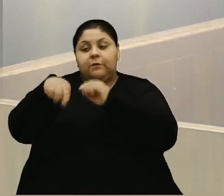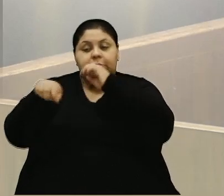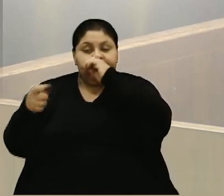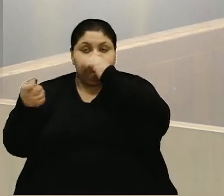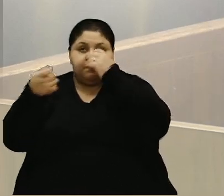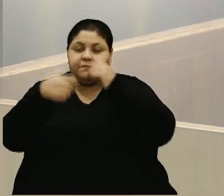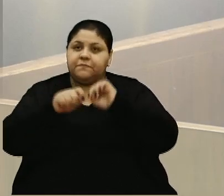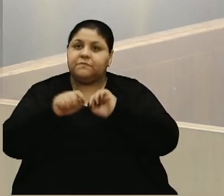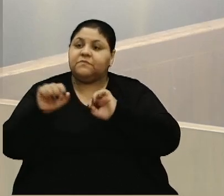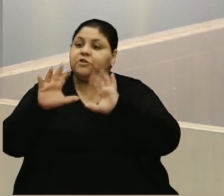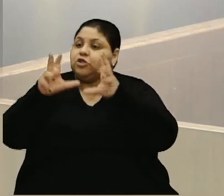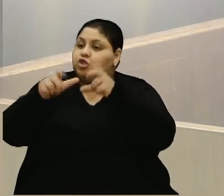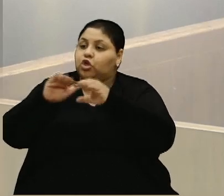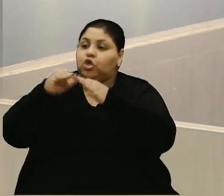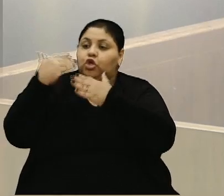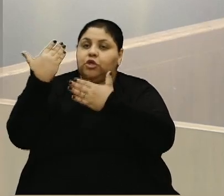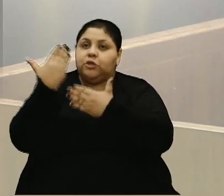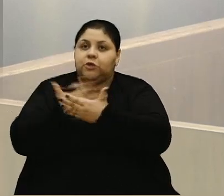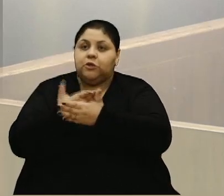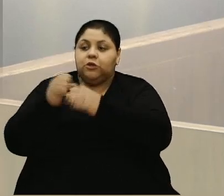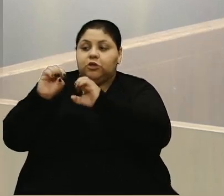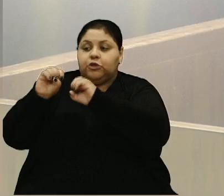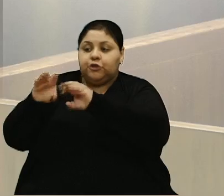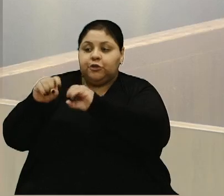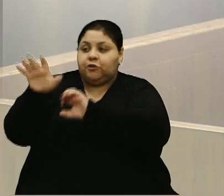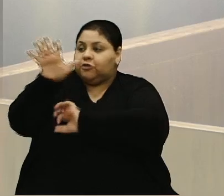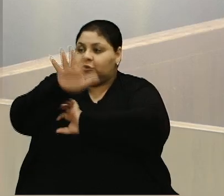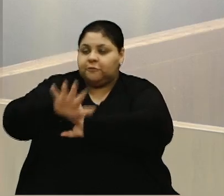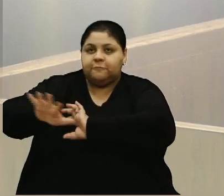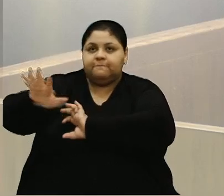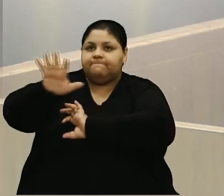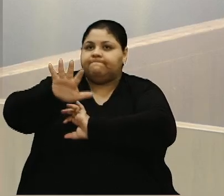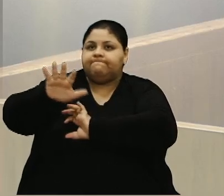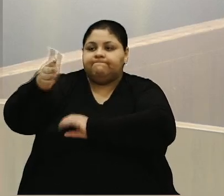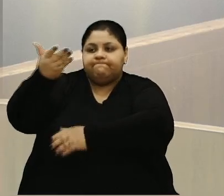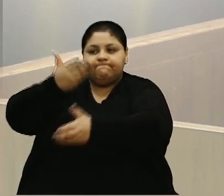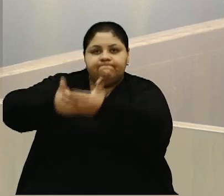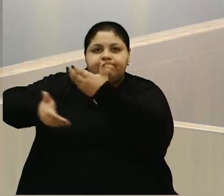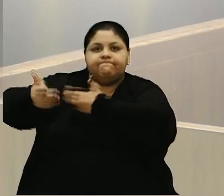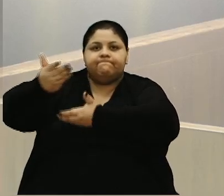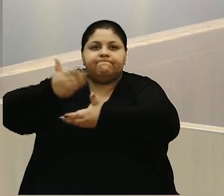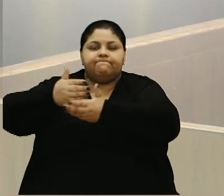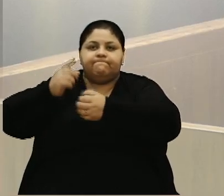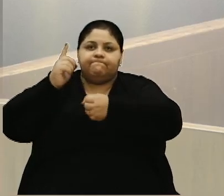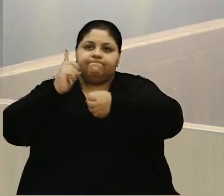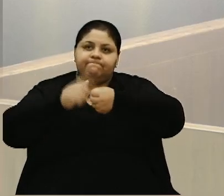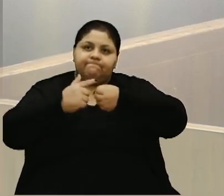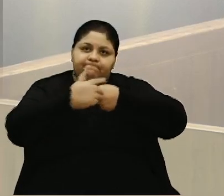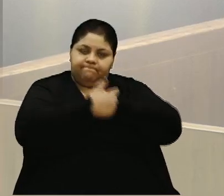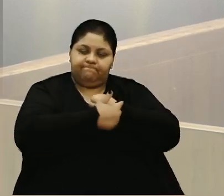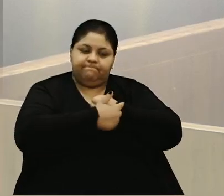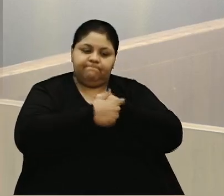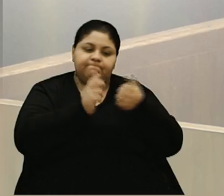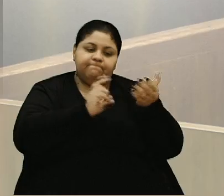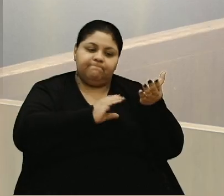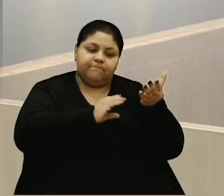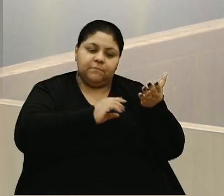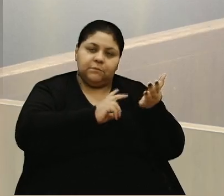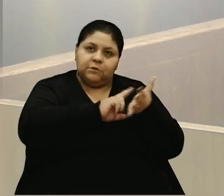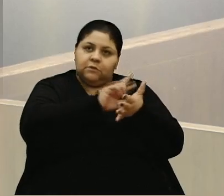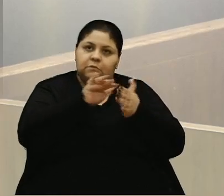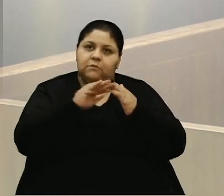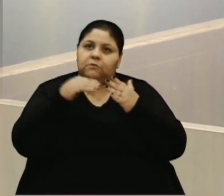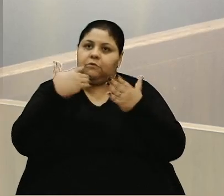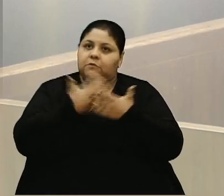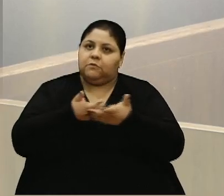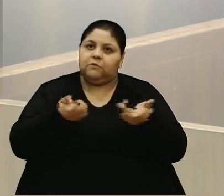precisamos que todas as escolas, que a educação de modo geral seja atendida na nossa cidade. E são muitas escolas que